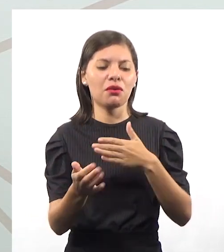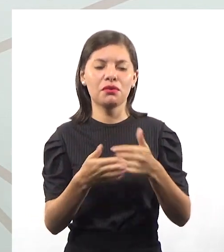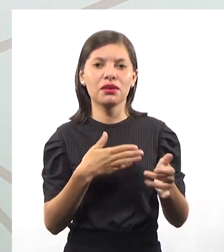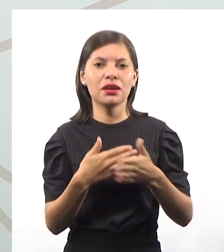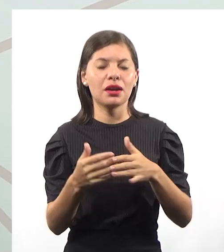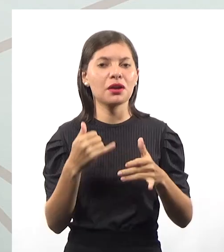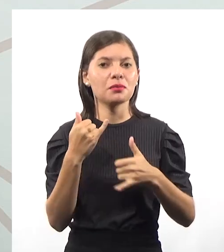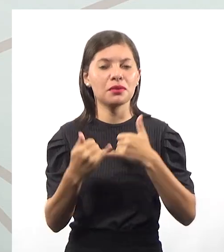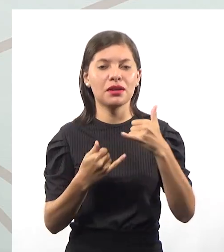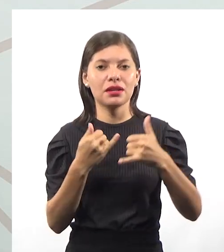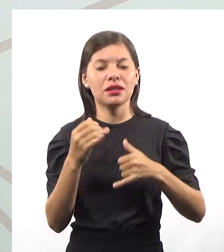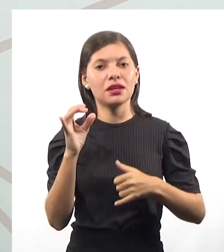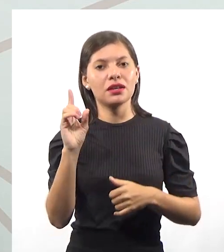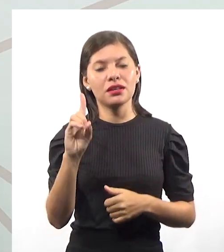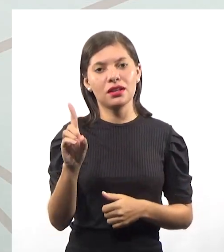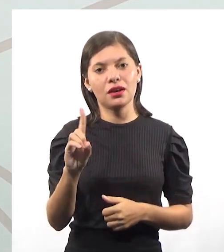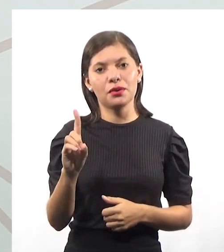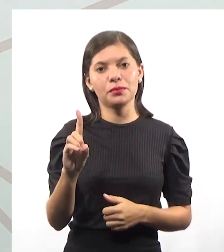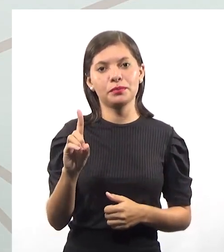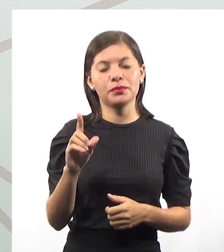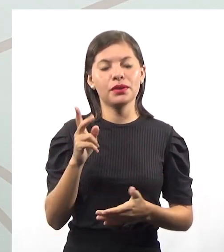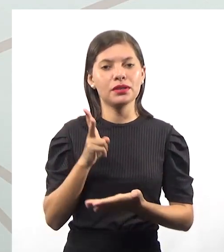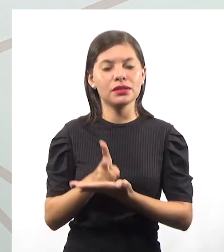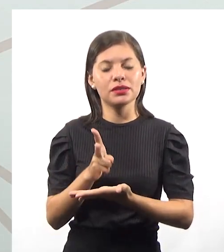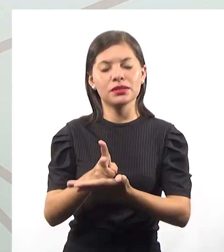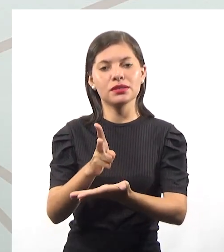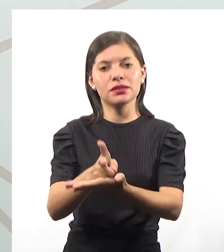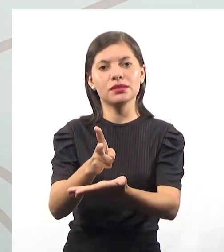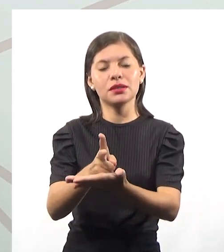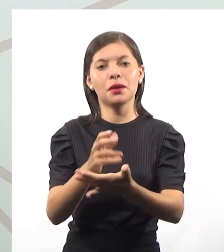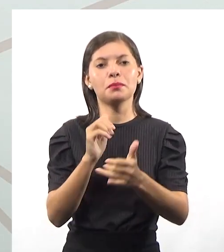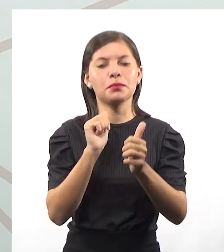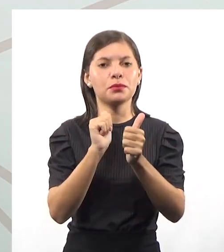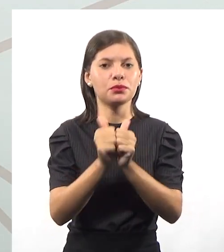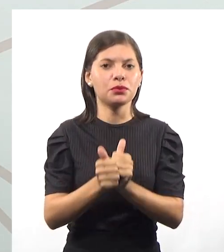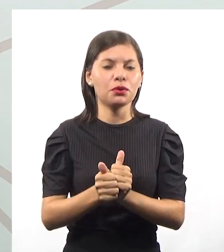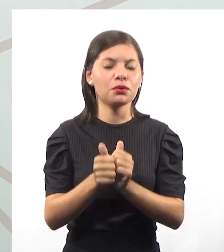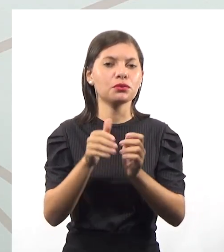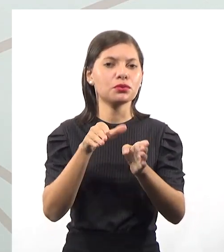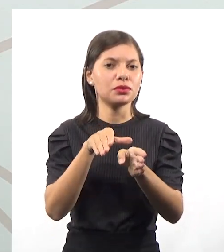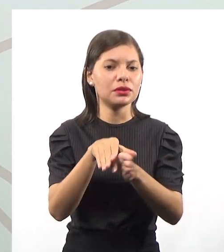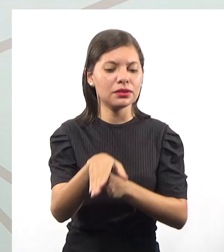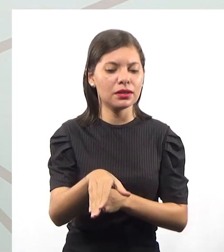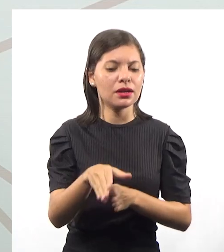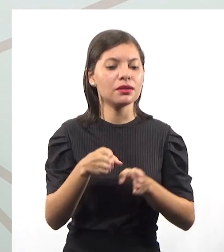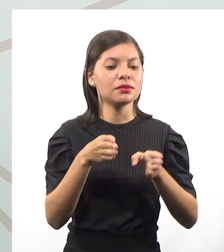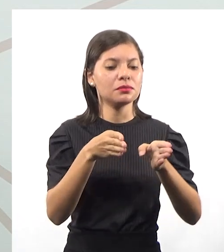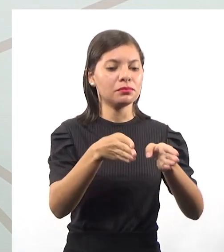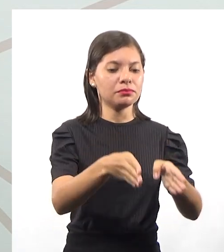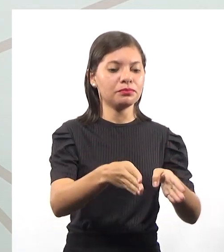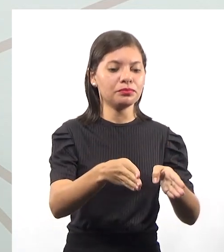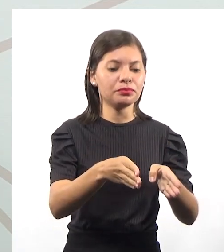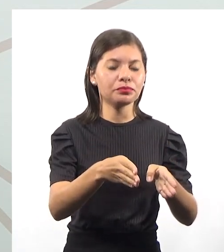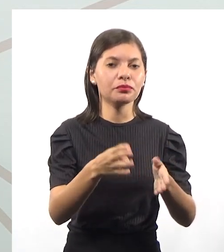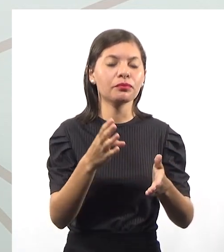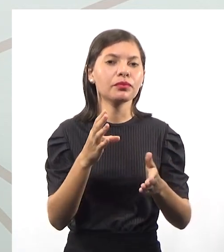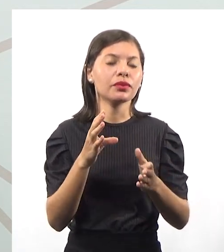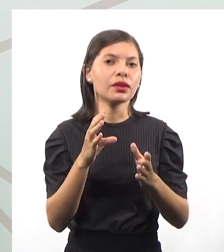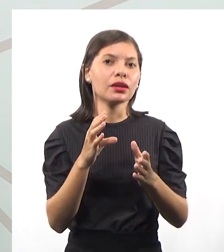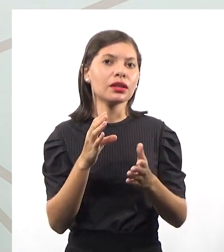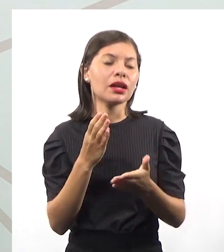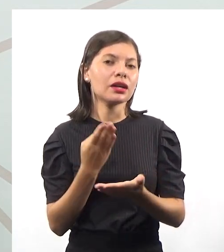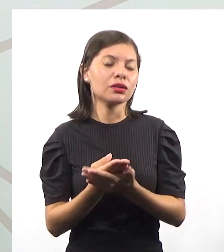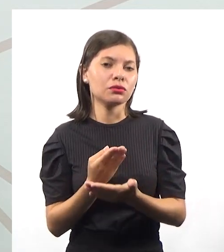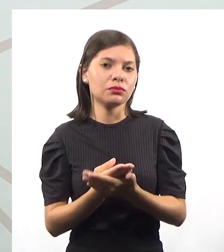são quaisquer brincadeiras, mas são sempre brincadeiras e jogos orientados do ponto de vista educativo,